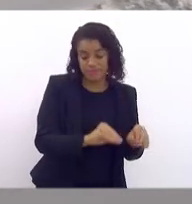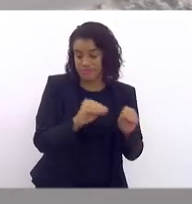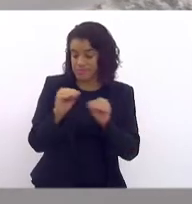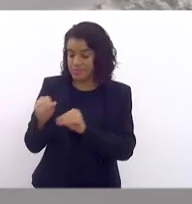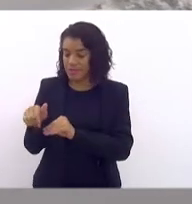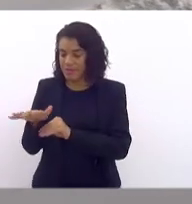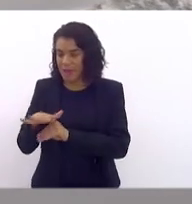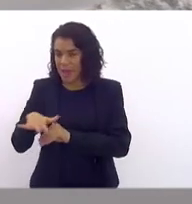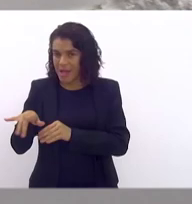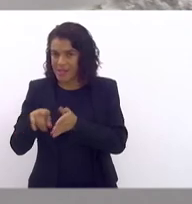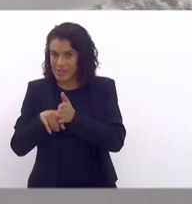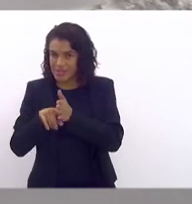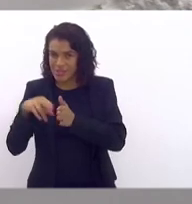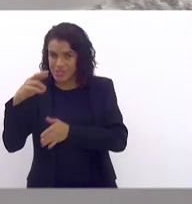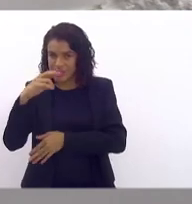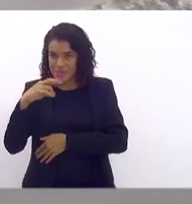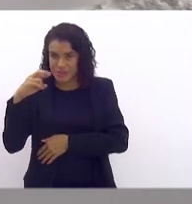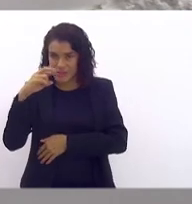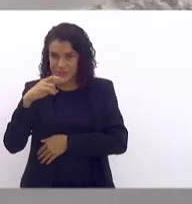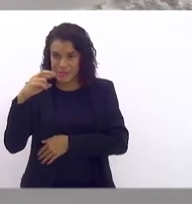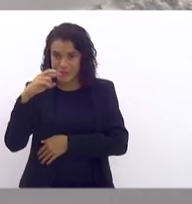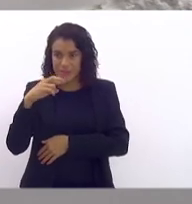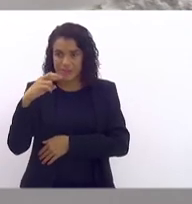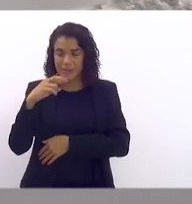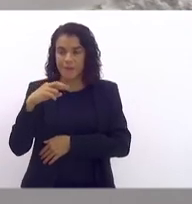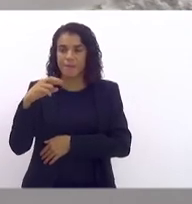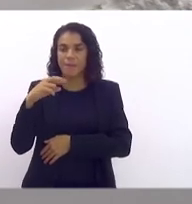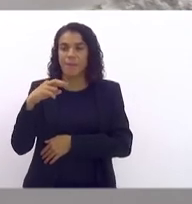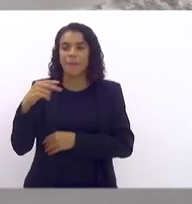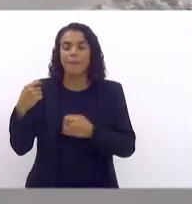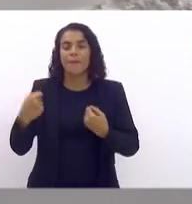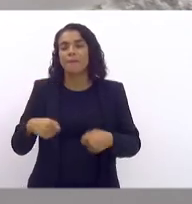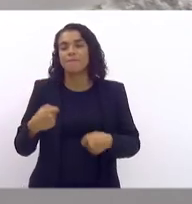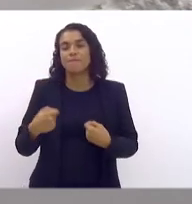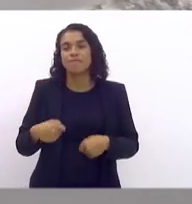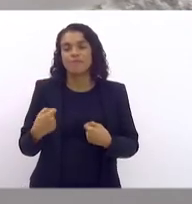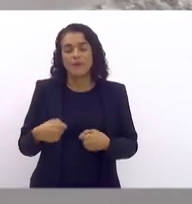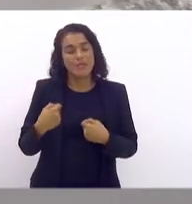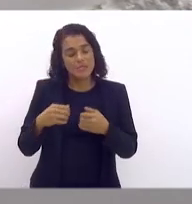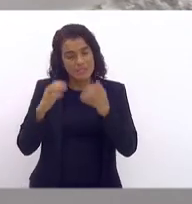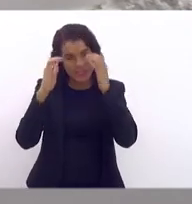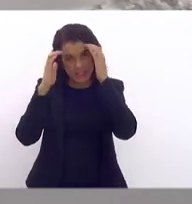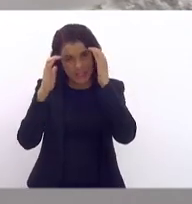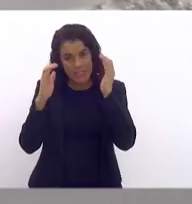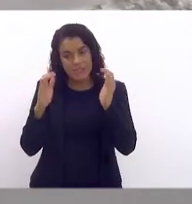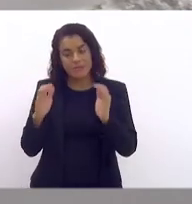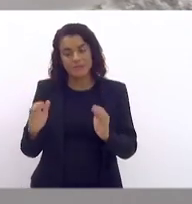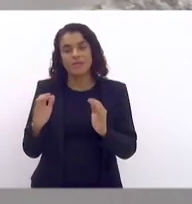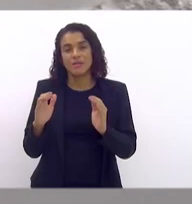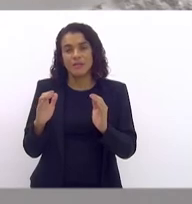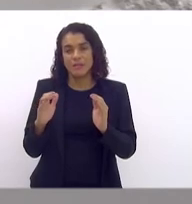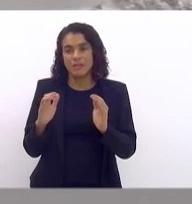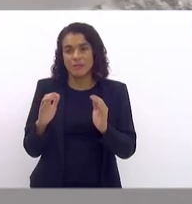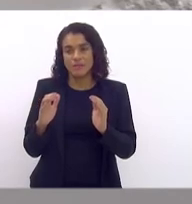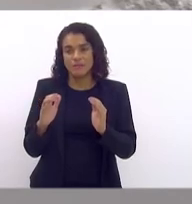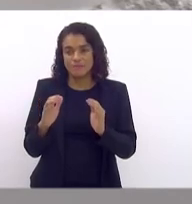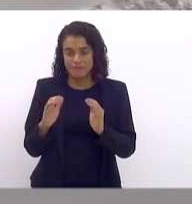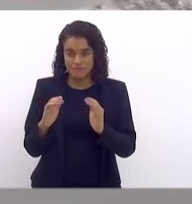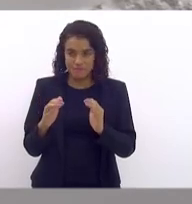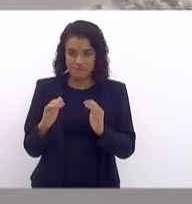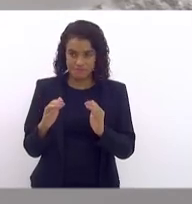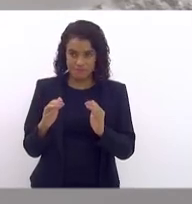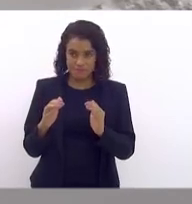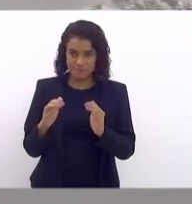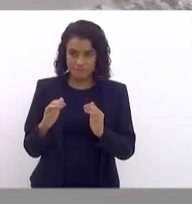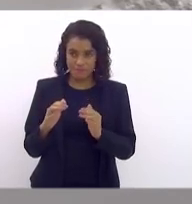investigação a gente precisa que isso seja respeitado a nível de cadeia de Custódia então então